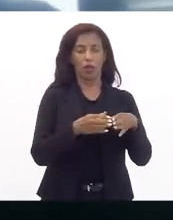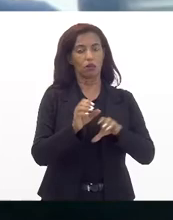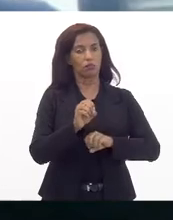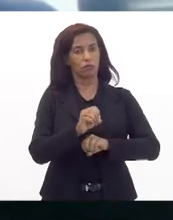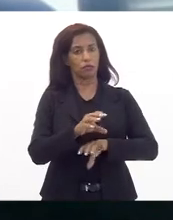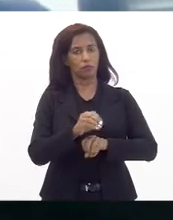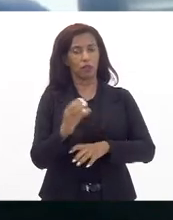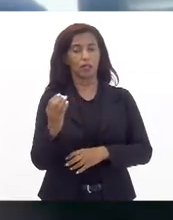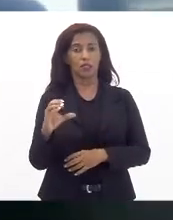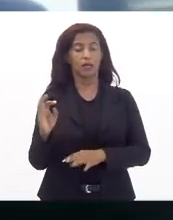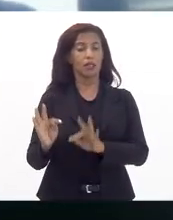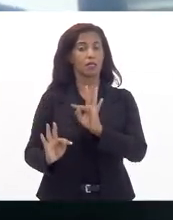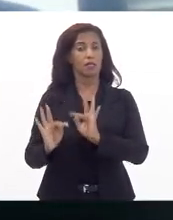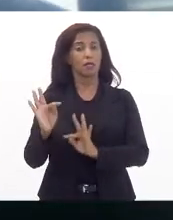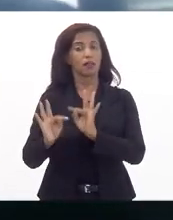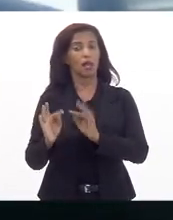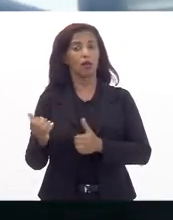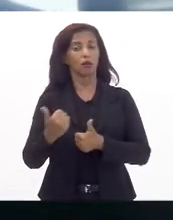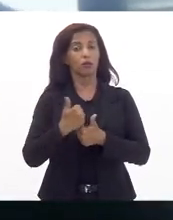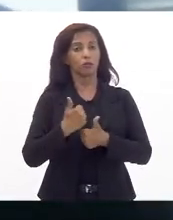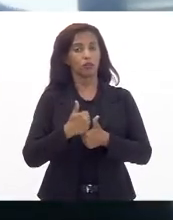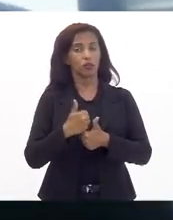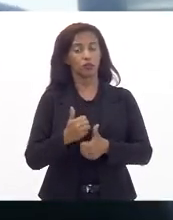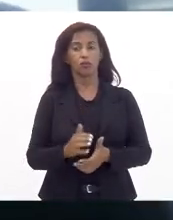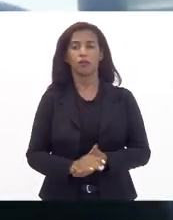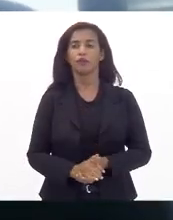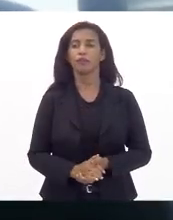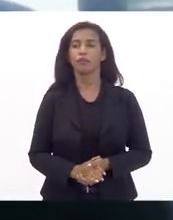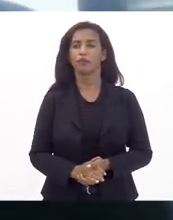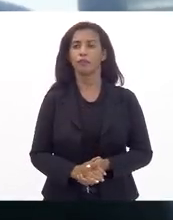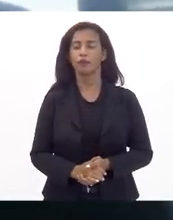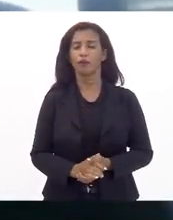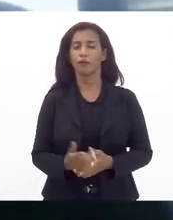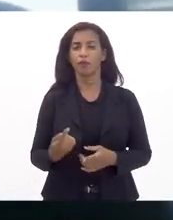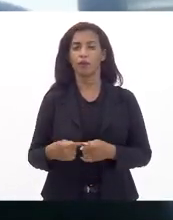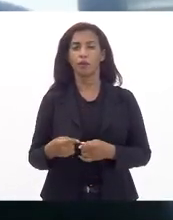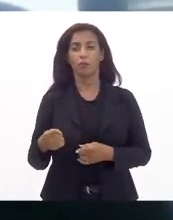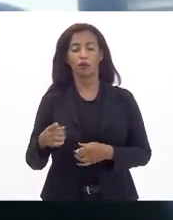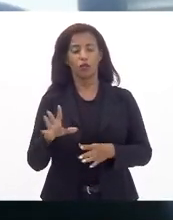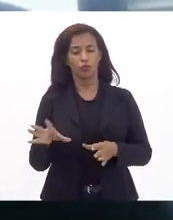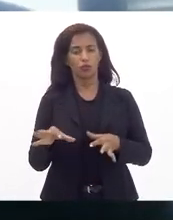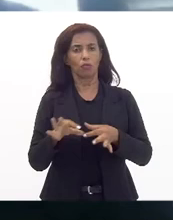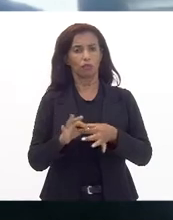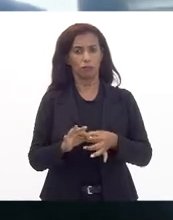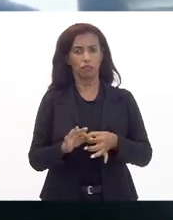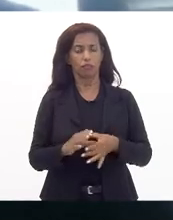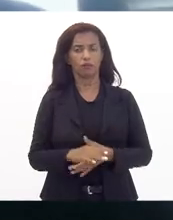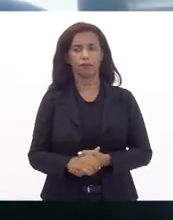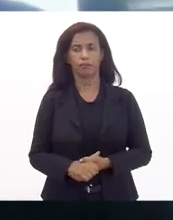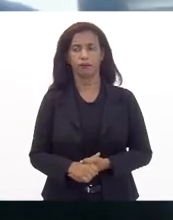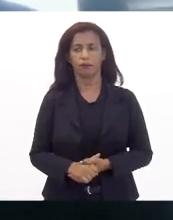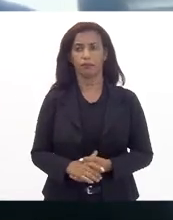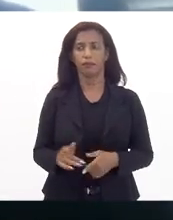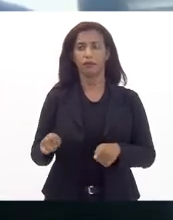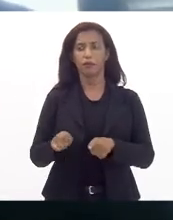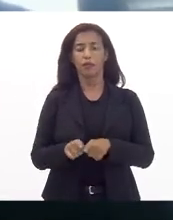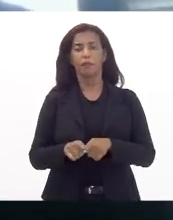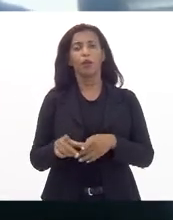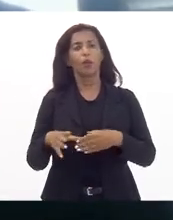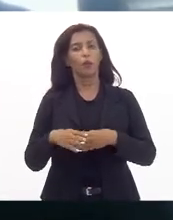de educação e ciência e tecnologia ao substitutivo viu o que estão facultados sair também